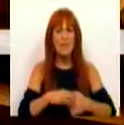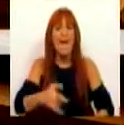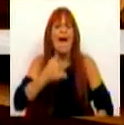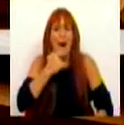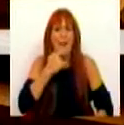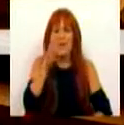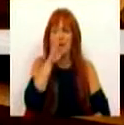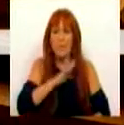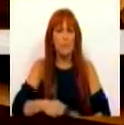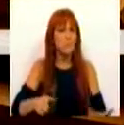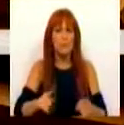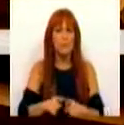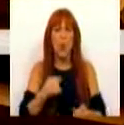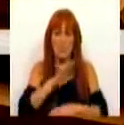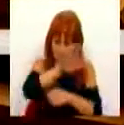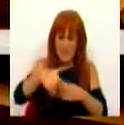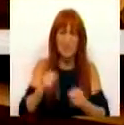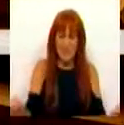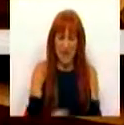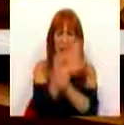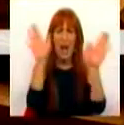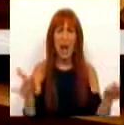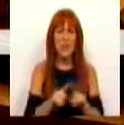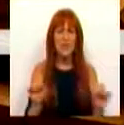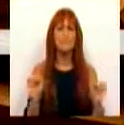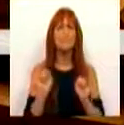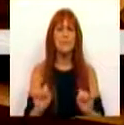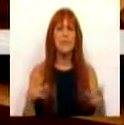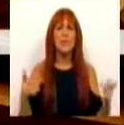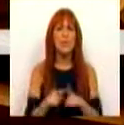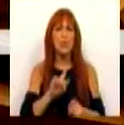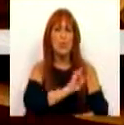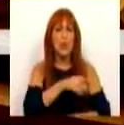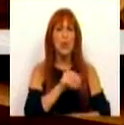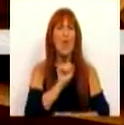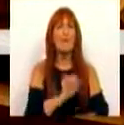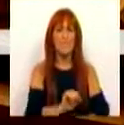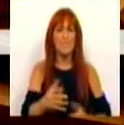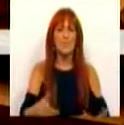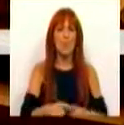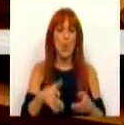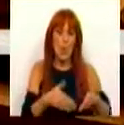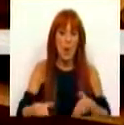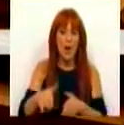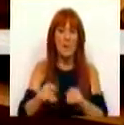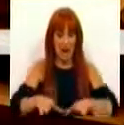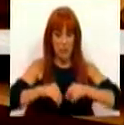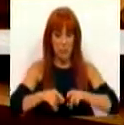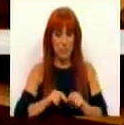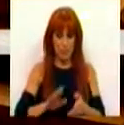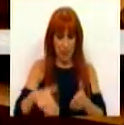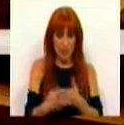se concretizará com uma participação clara e inequívoca do poder local. O caminho que é assumido